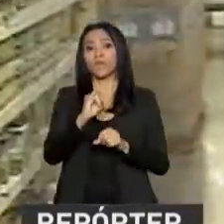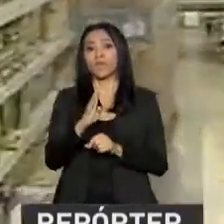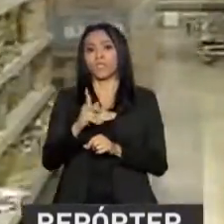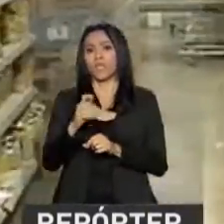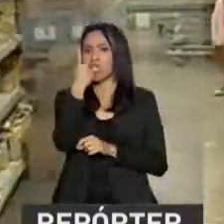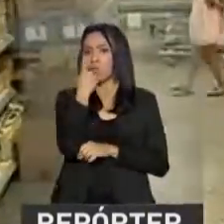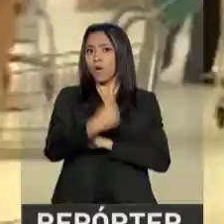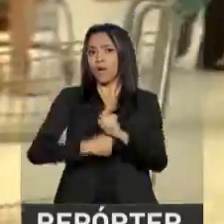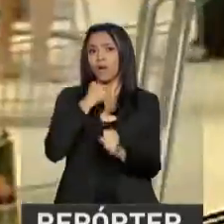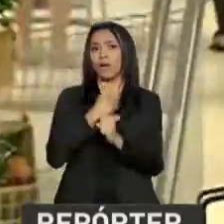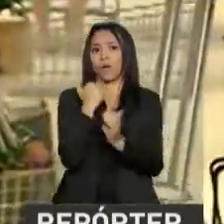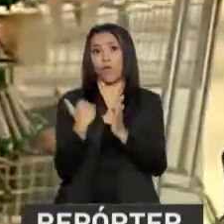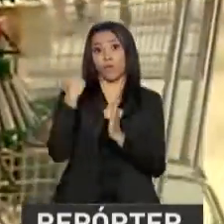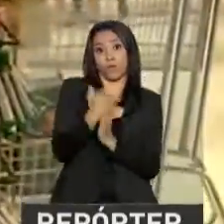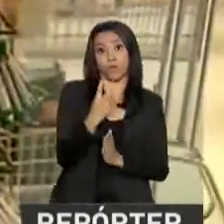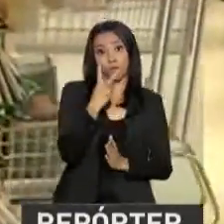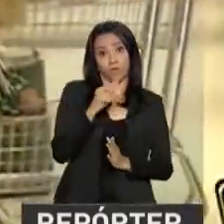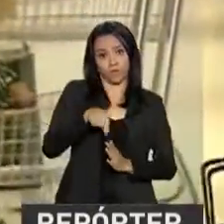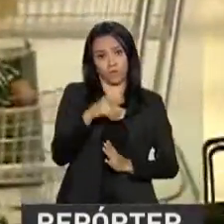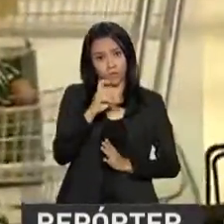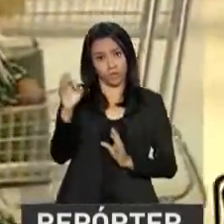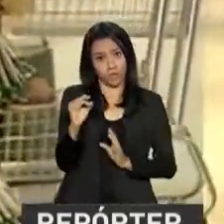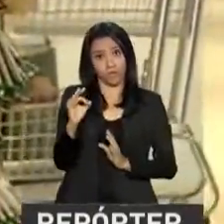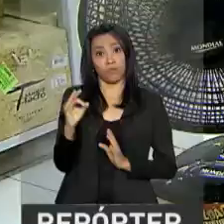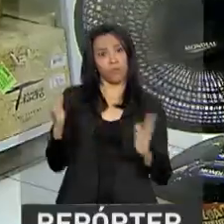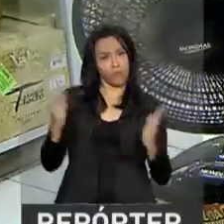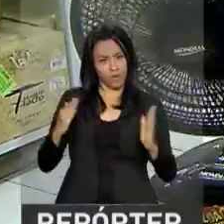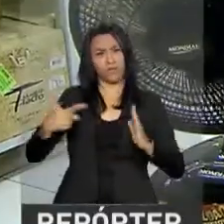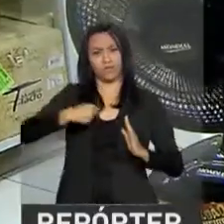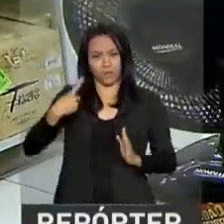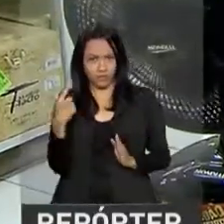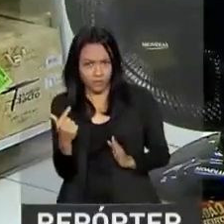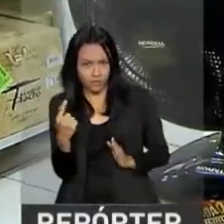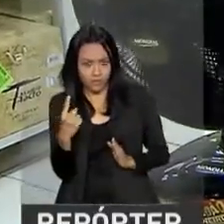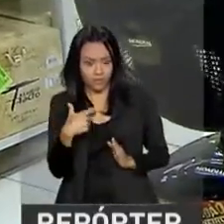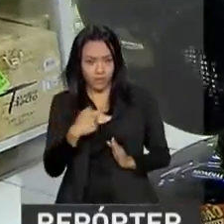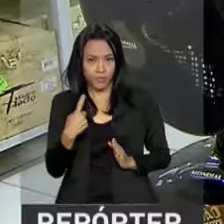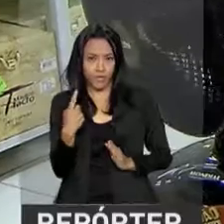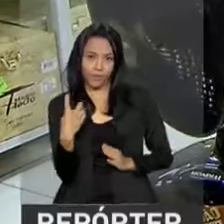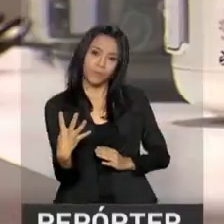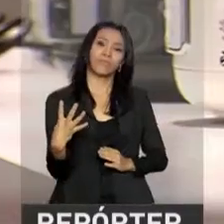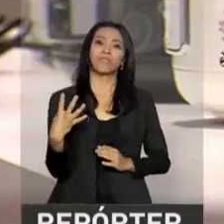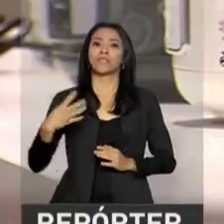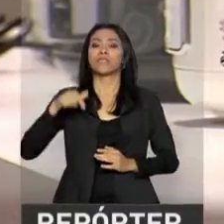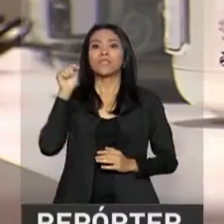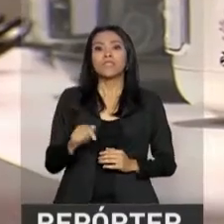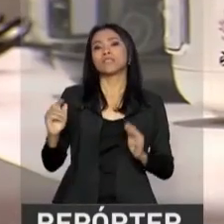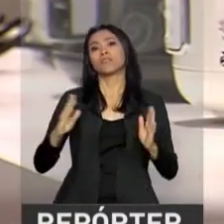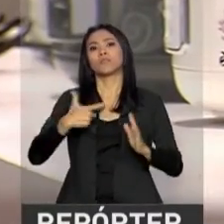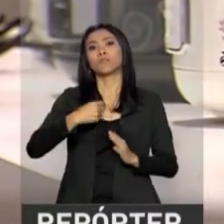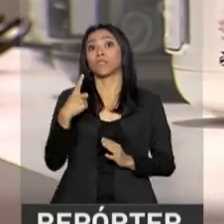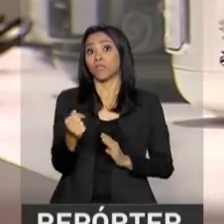2,5 por cento maior alta desde novembro de 2014 só em 2017 o varejo brasileiro cresceu 2